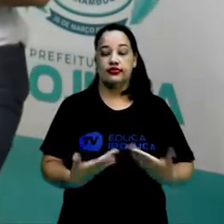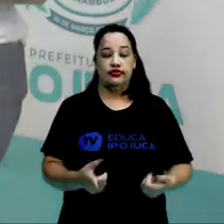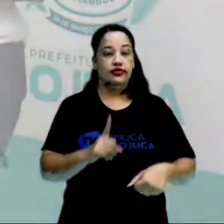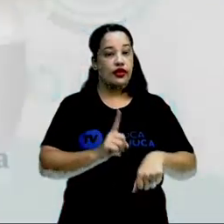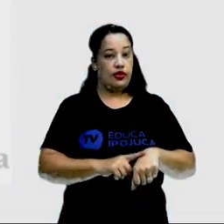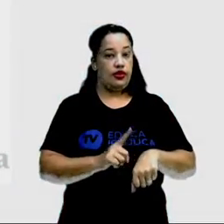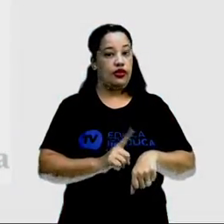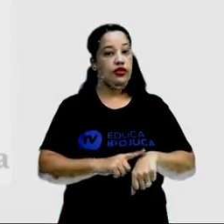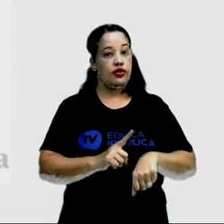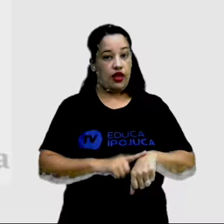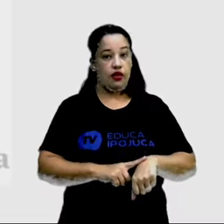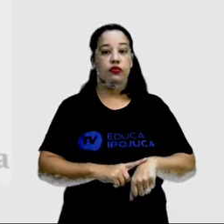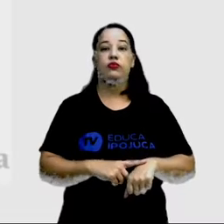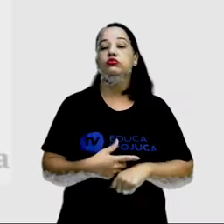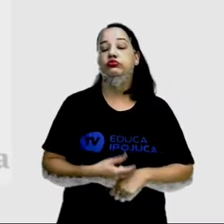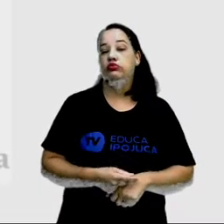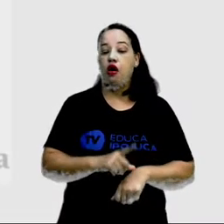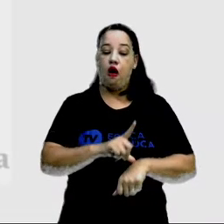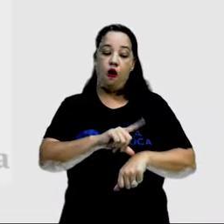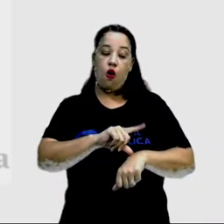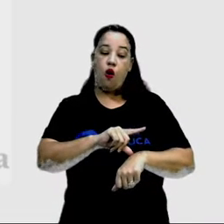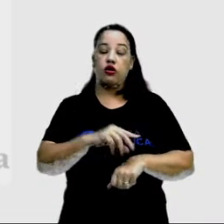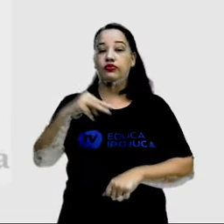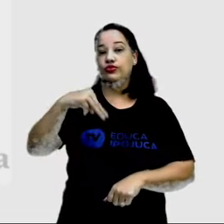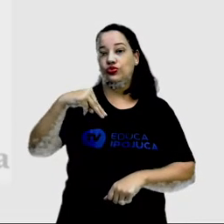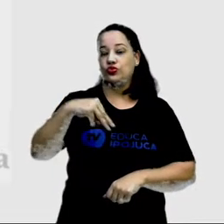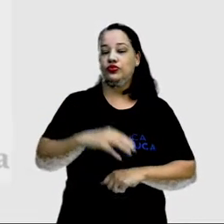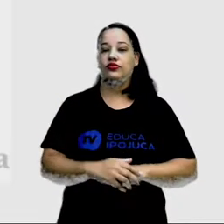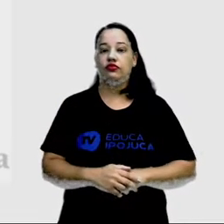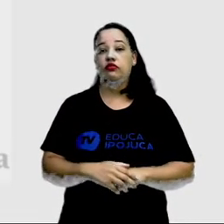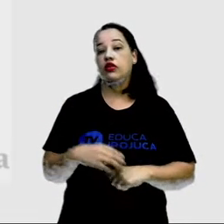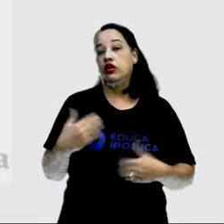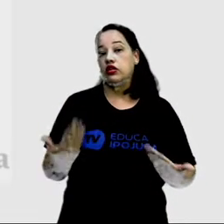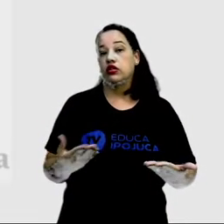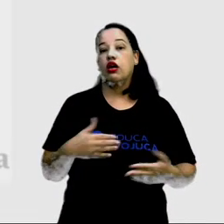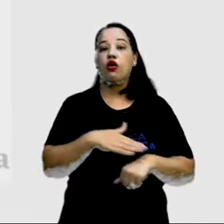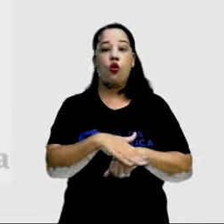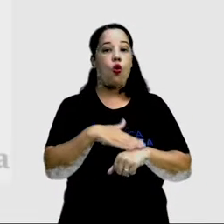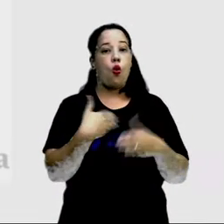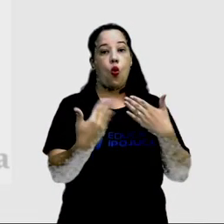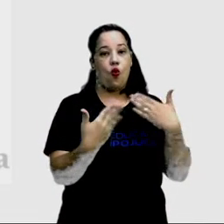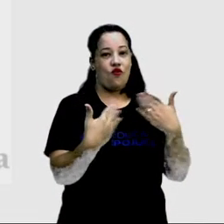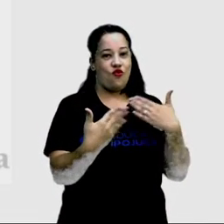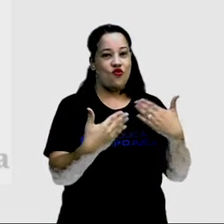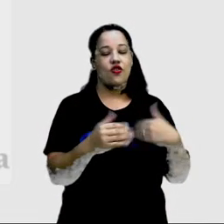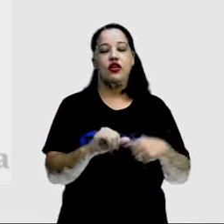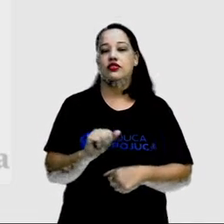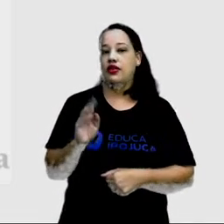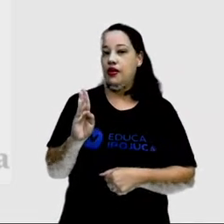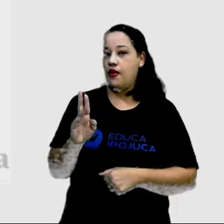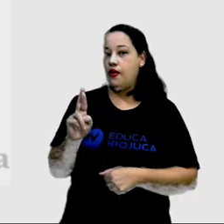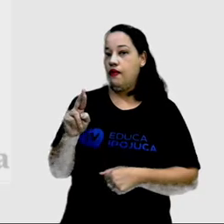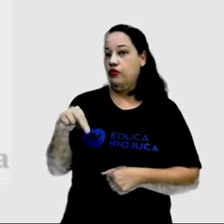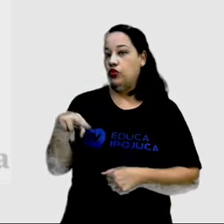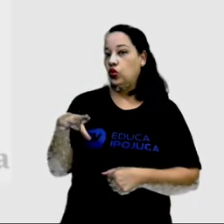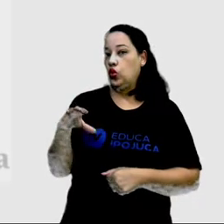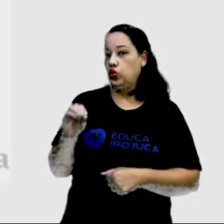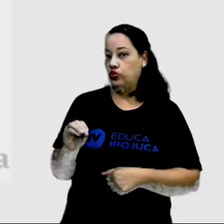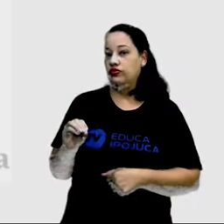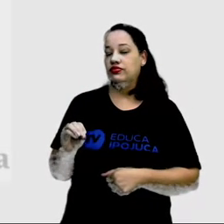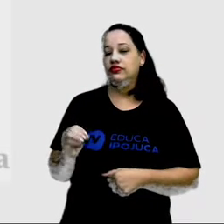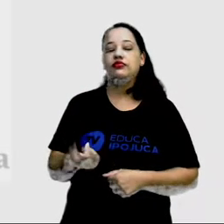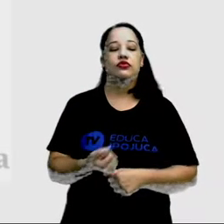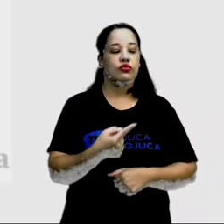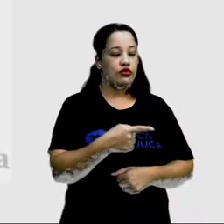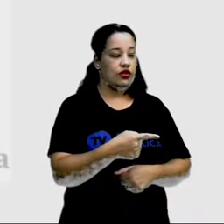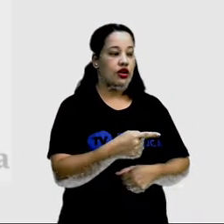Medidas de tempo, horas e minutos. De acordo com a conversa entre Bruno e Guilherme, responda. Guilherme